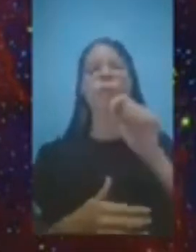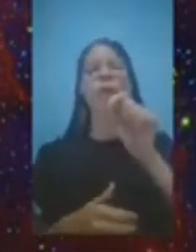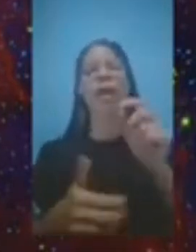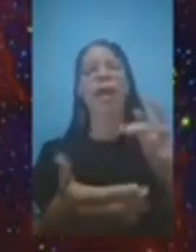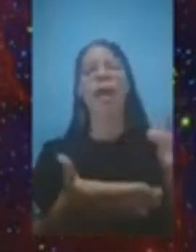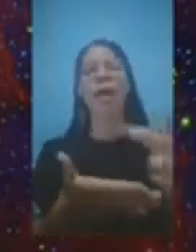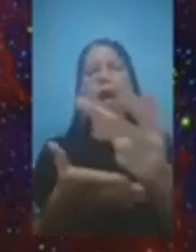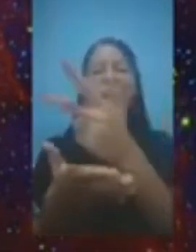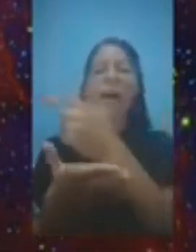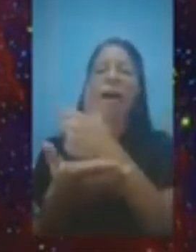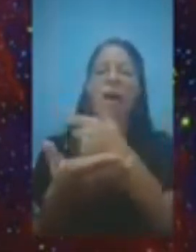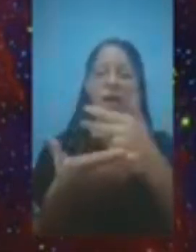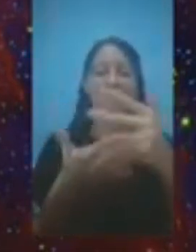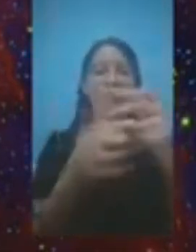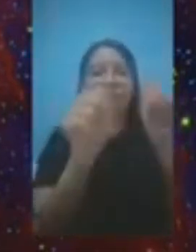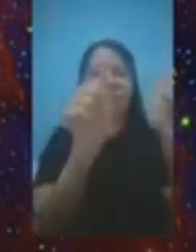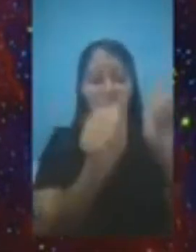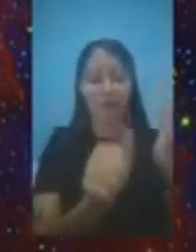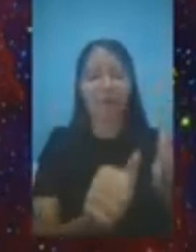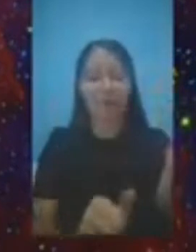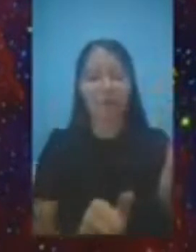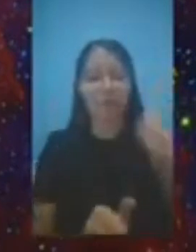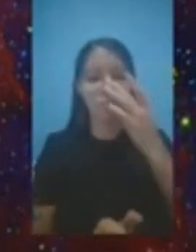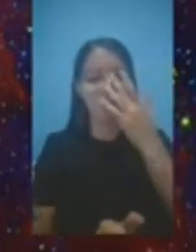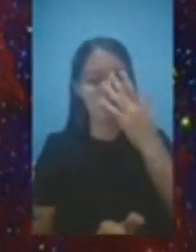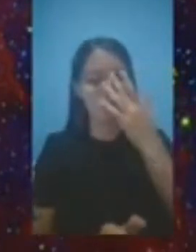Eu acho que esse negócio de arte é comigo mesmo, viu?